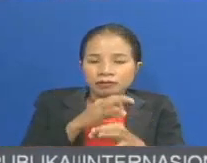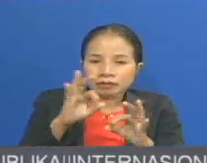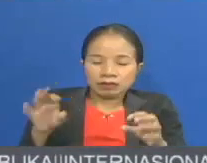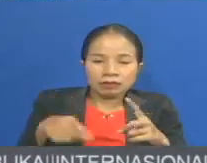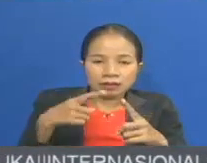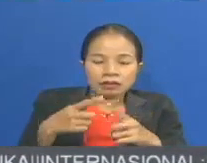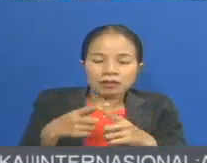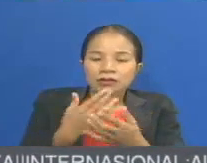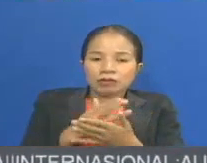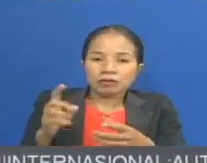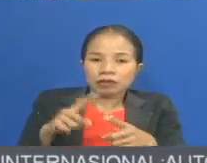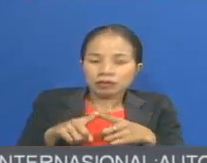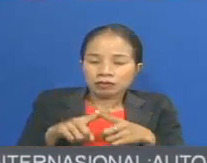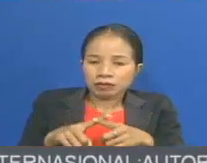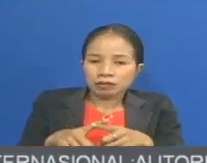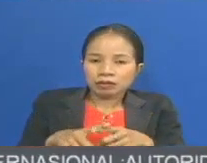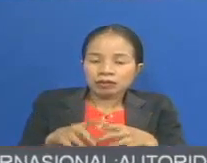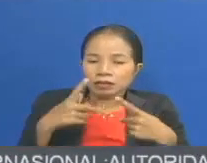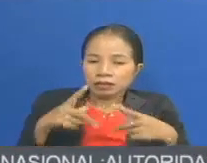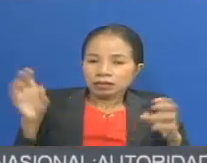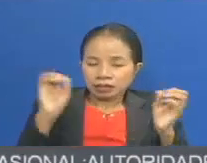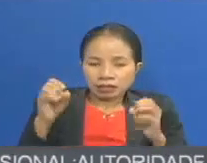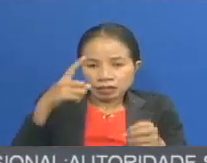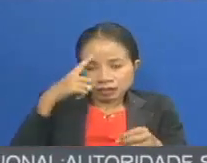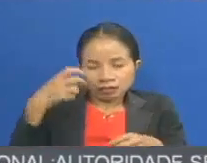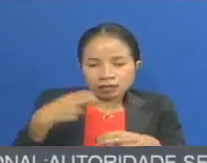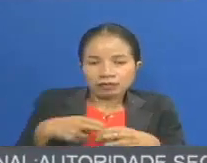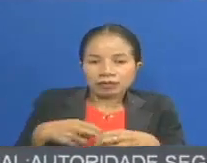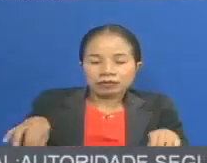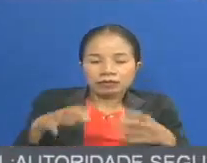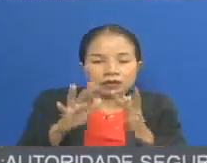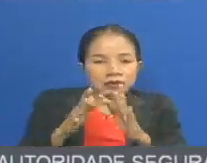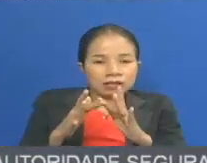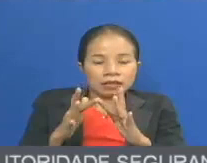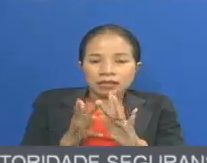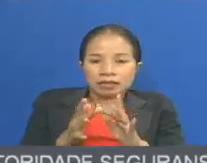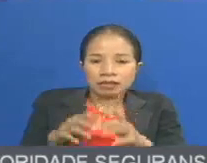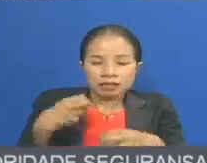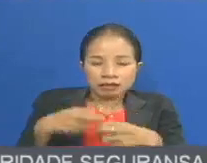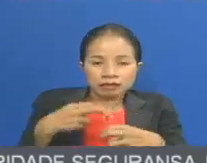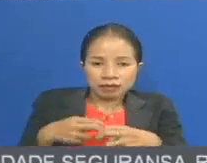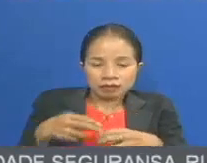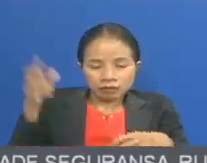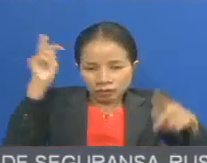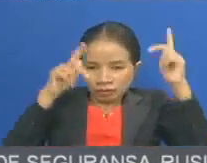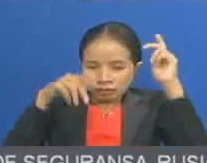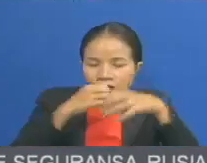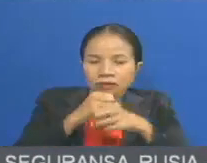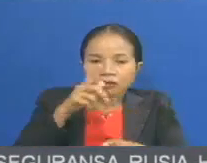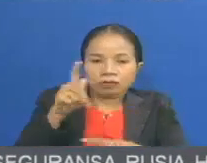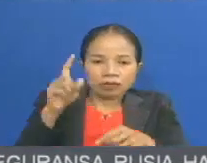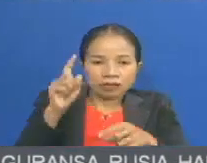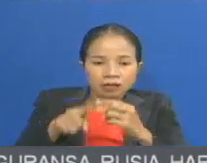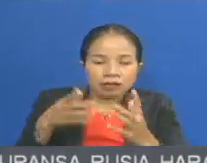atua sosa prepago e loja mosla iha, também impacto husi sistema internet nebe lao lento, no sito saune, halo comunidade la bela